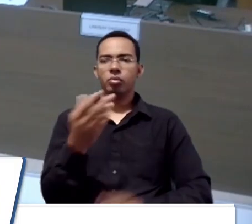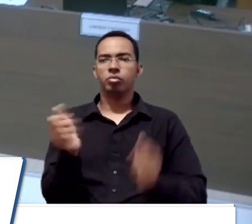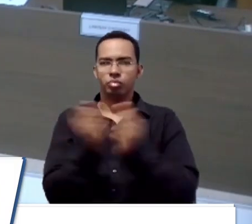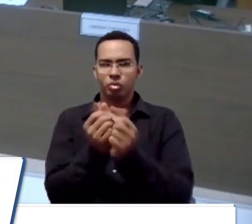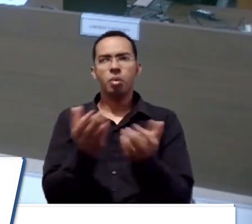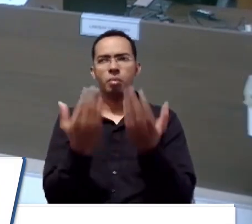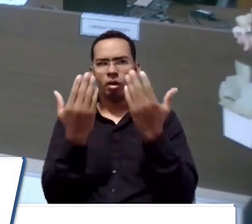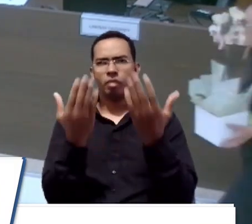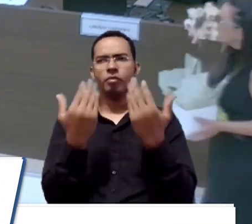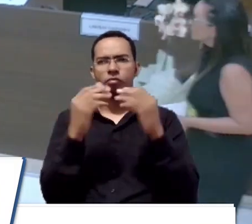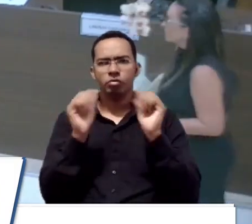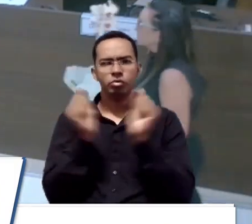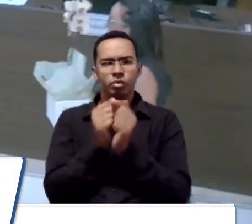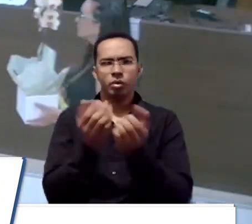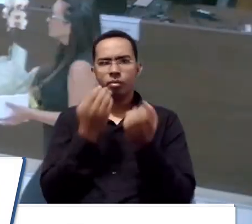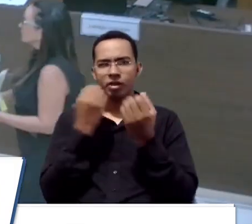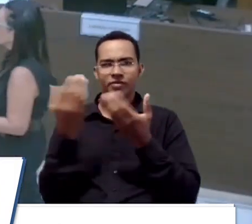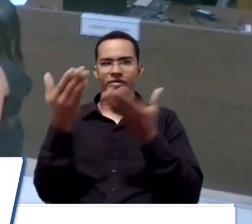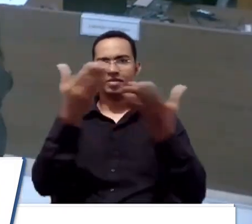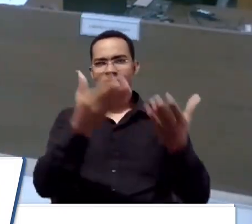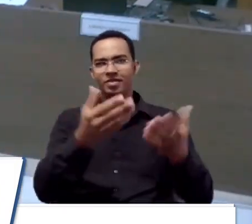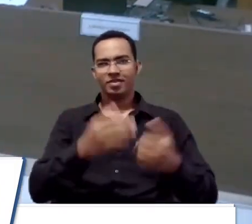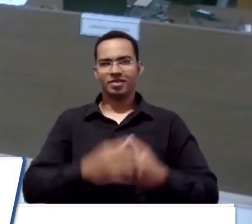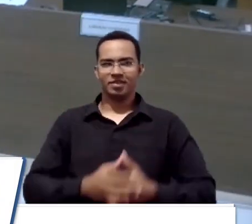também. Sejam bem-vindos.